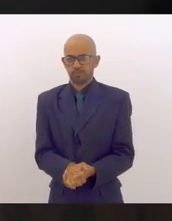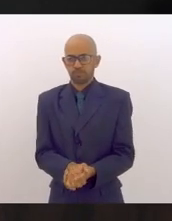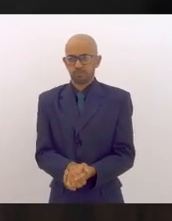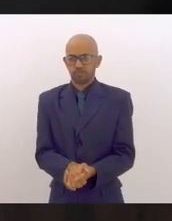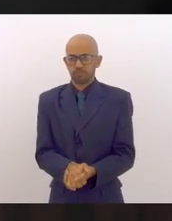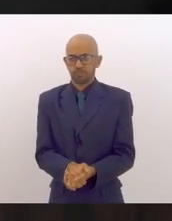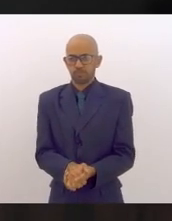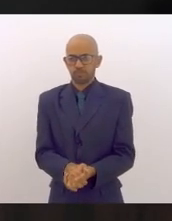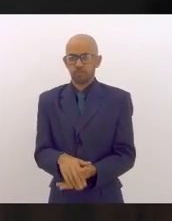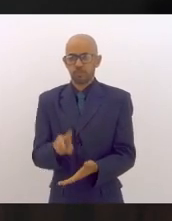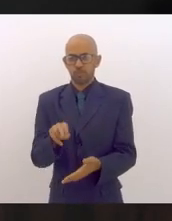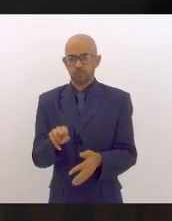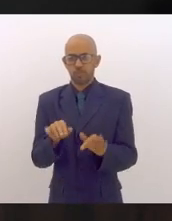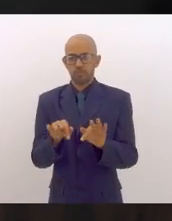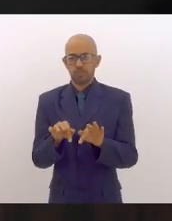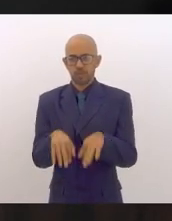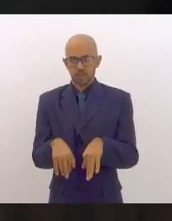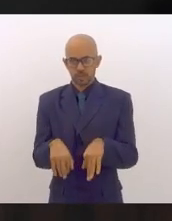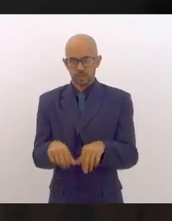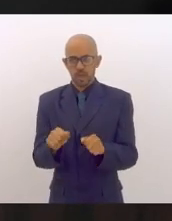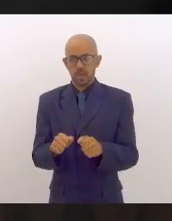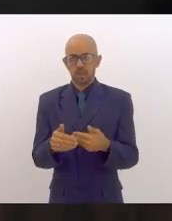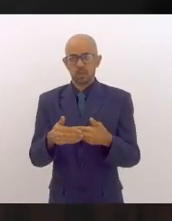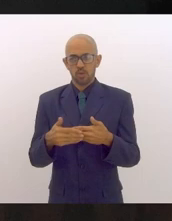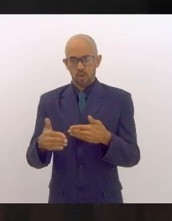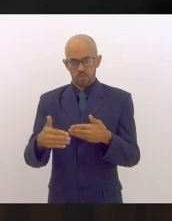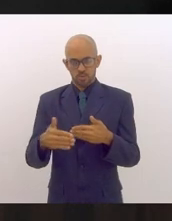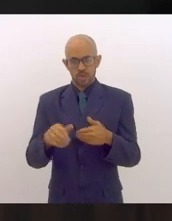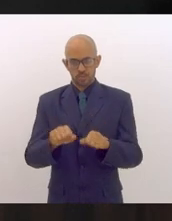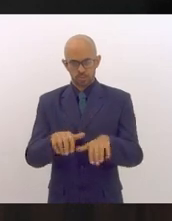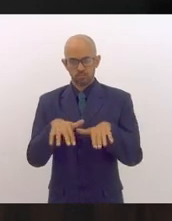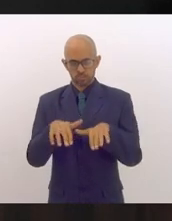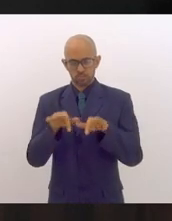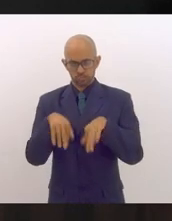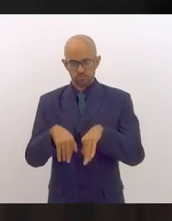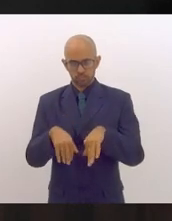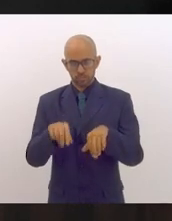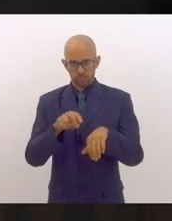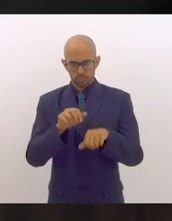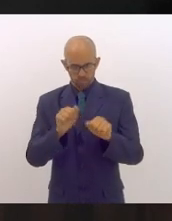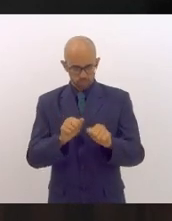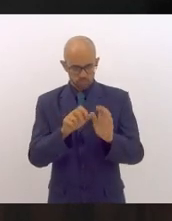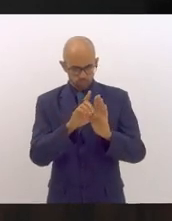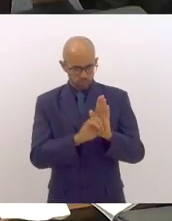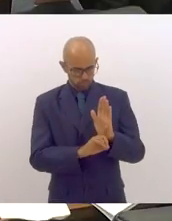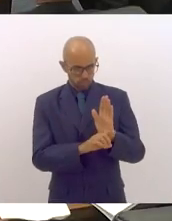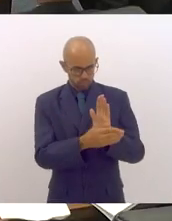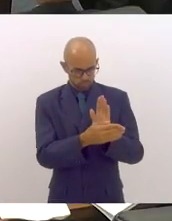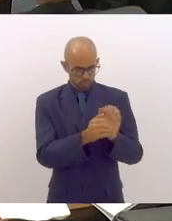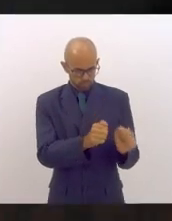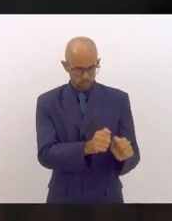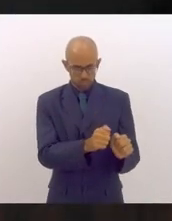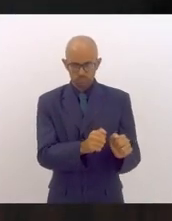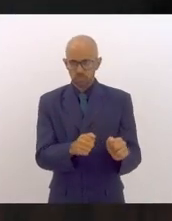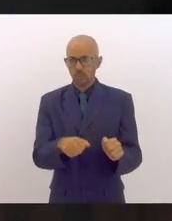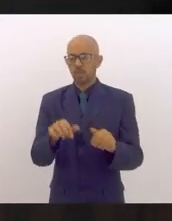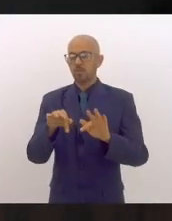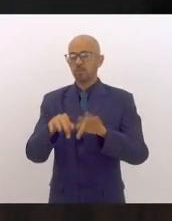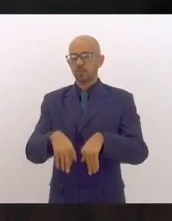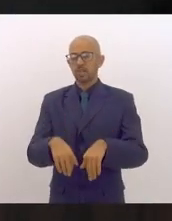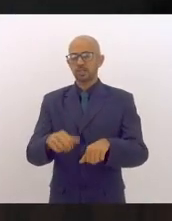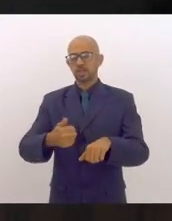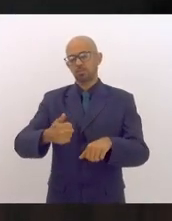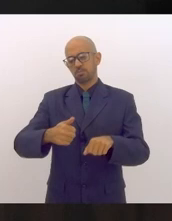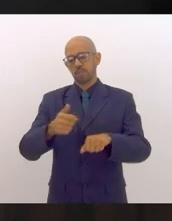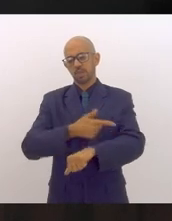Eu vou encerrar e vou abrir o expediente final e Vossa Excelência poderá fazer a declaração. Pode ser? Pode ser, claro. Está encerrada a primeira